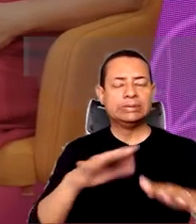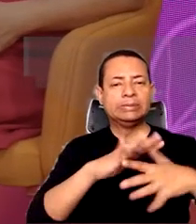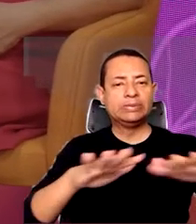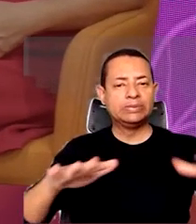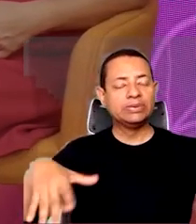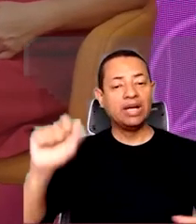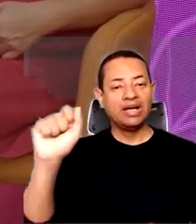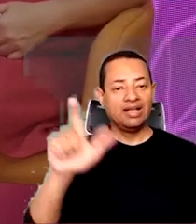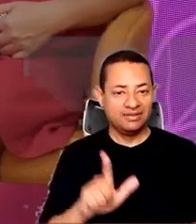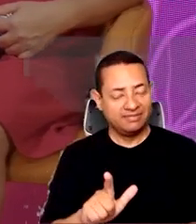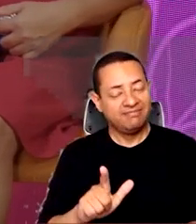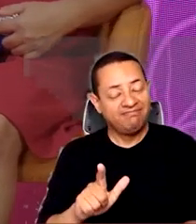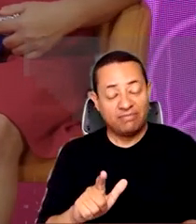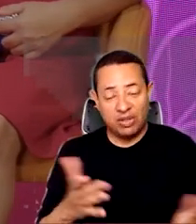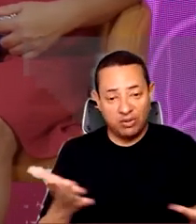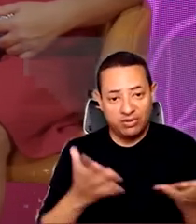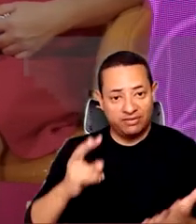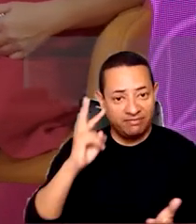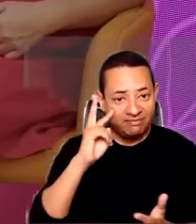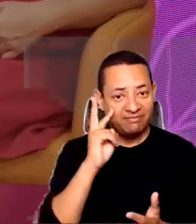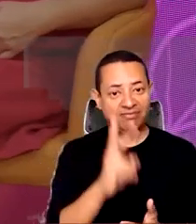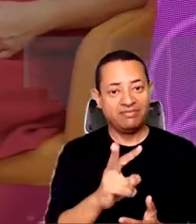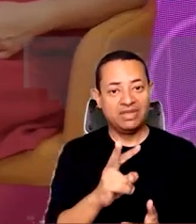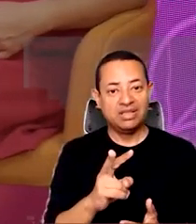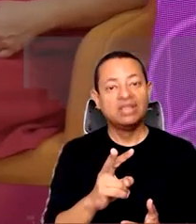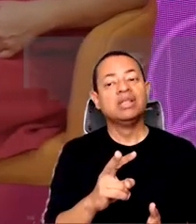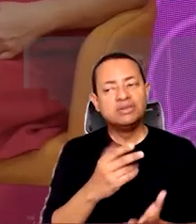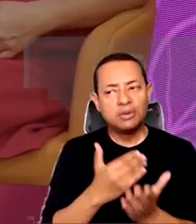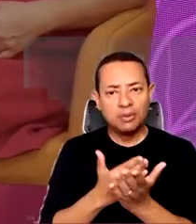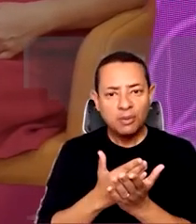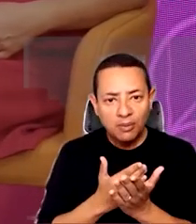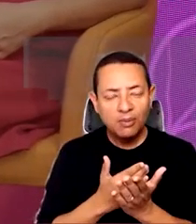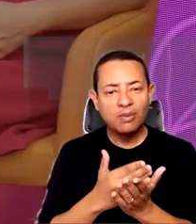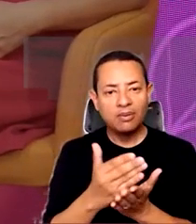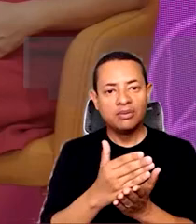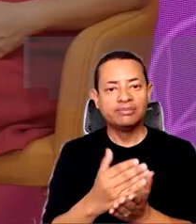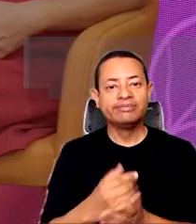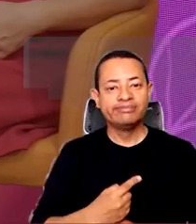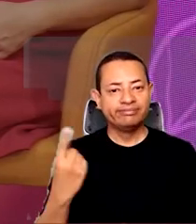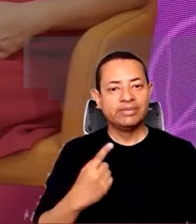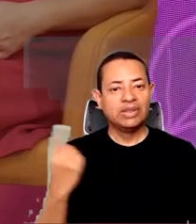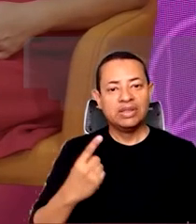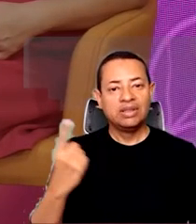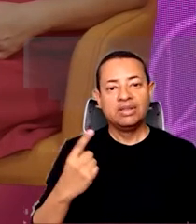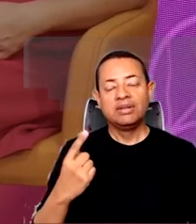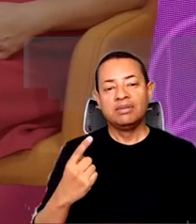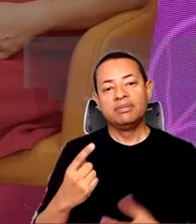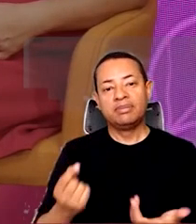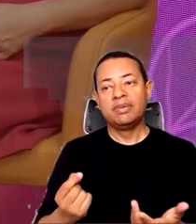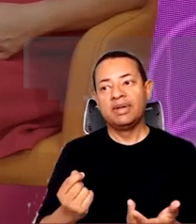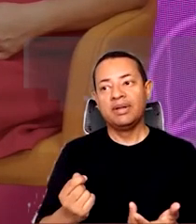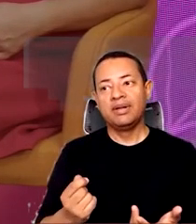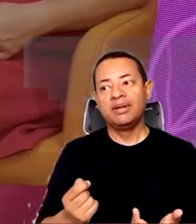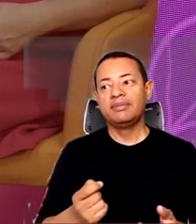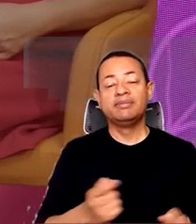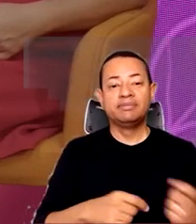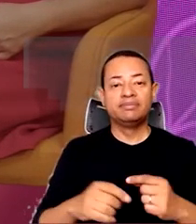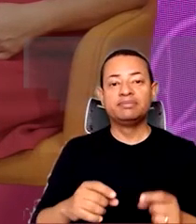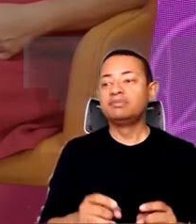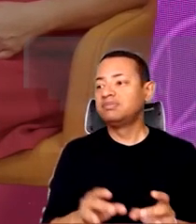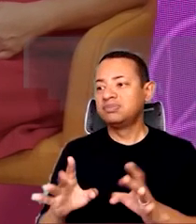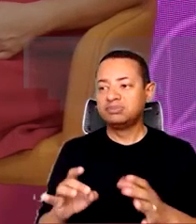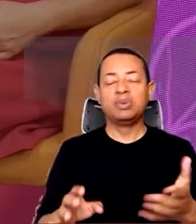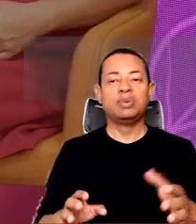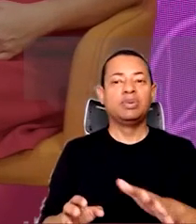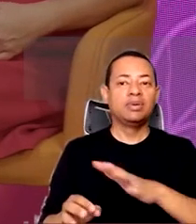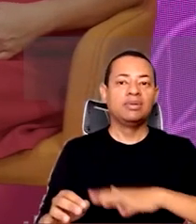Azul como eu enxergo também hoje também como Pioneira num mercado internacional que